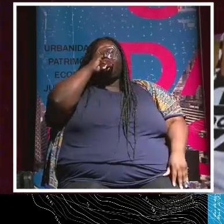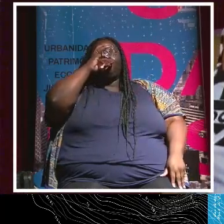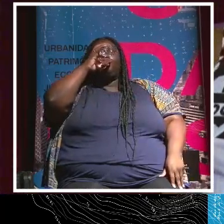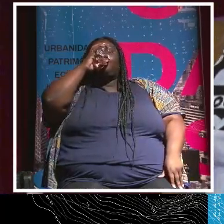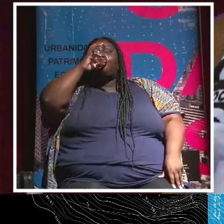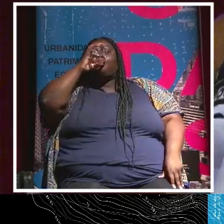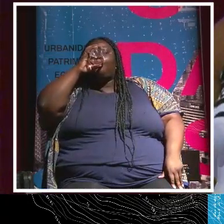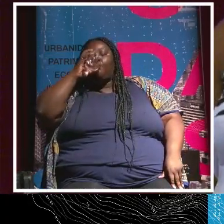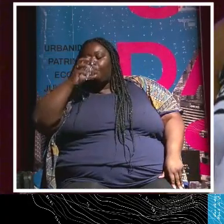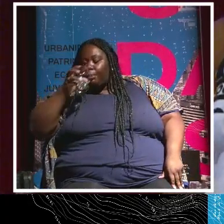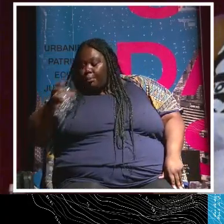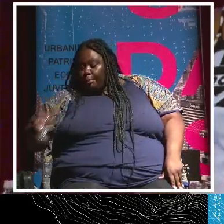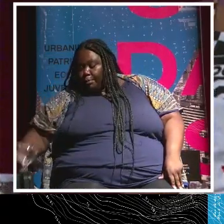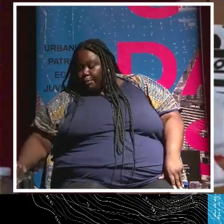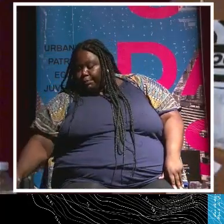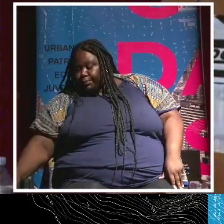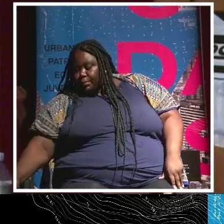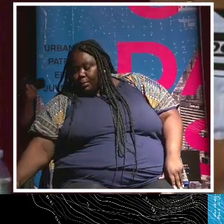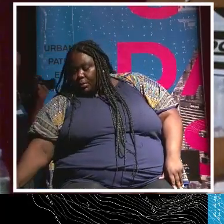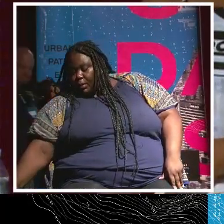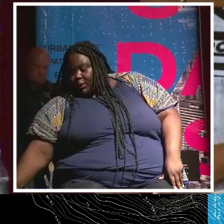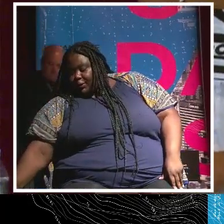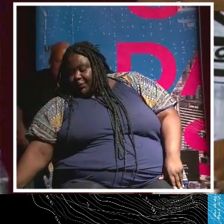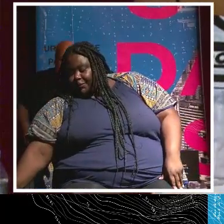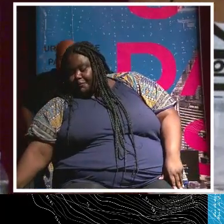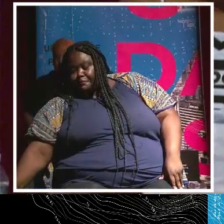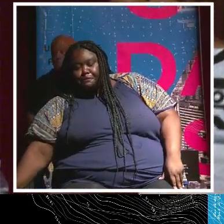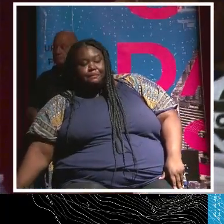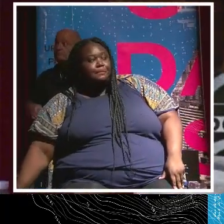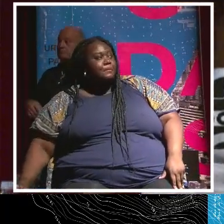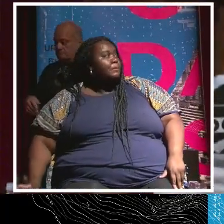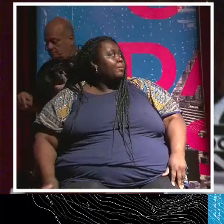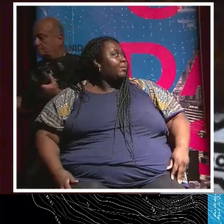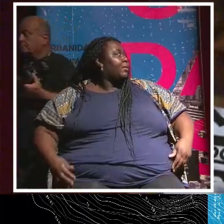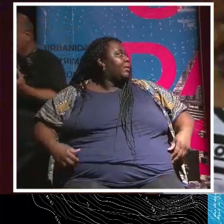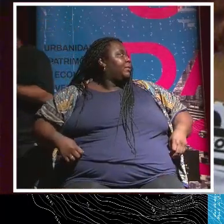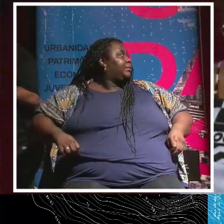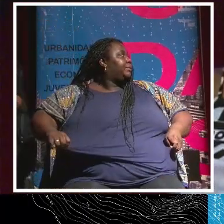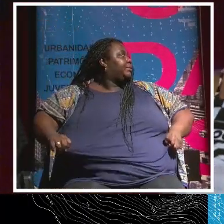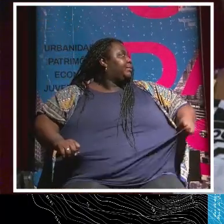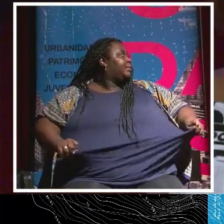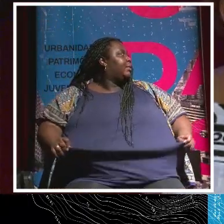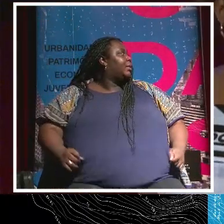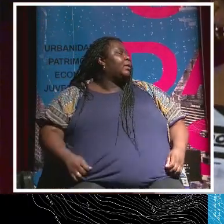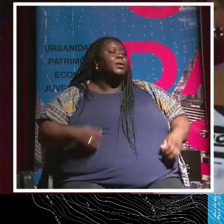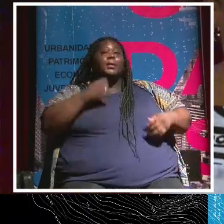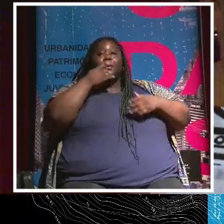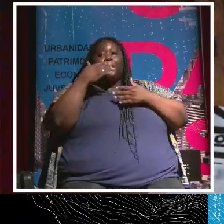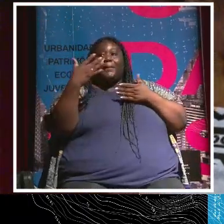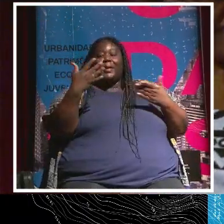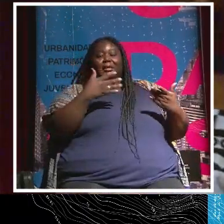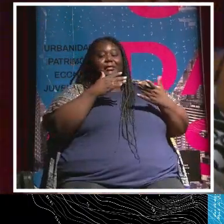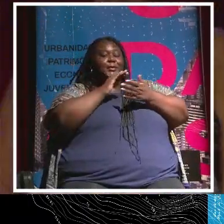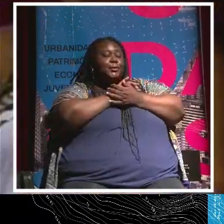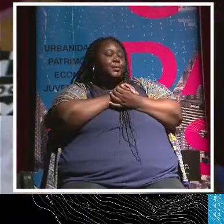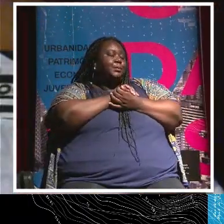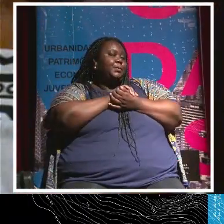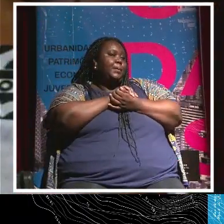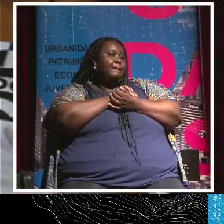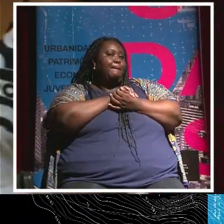Bom painel para vocês, tá? Aliás, mesa, né? Vou deixar esse microfone com você. Bem-vindo.